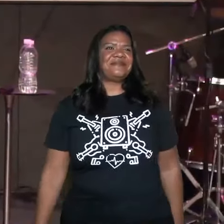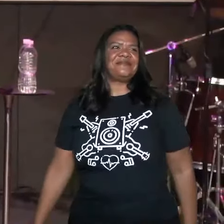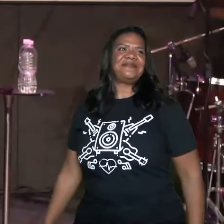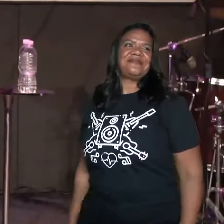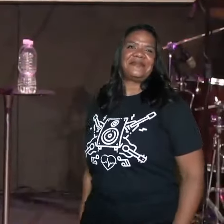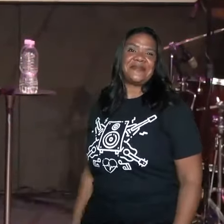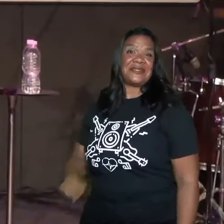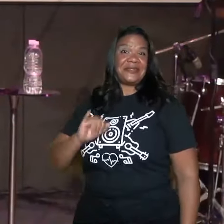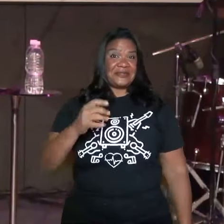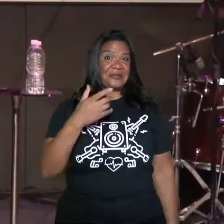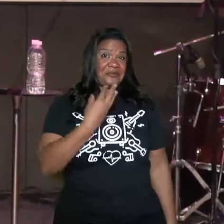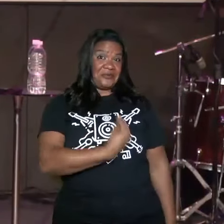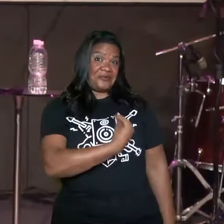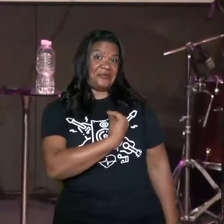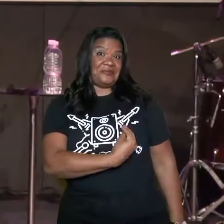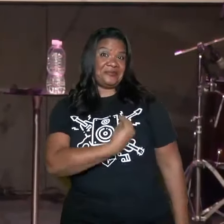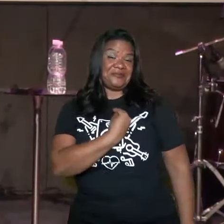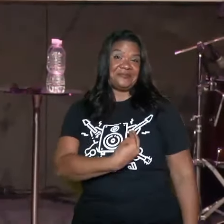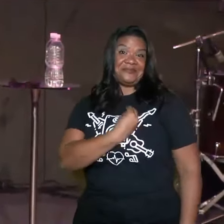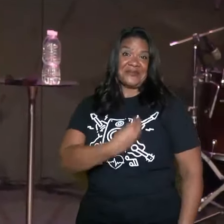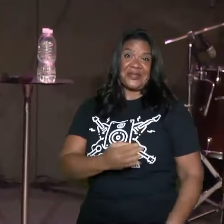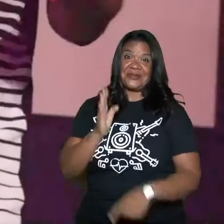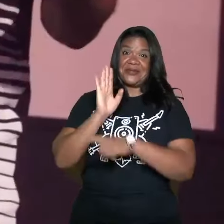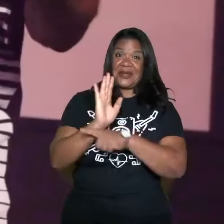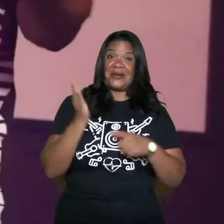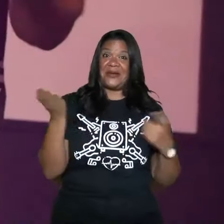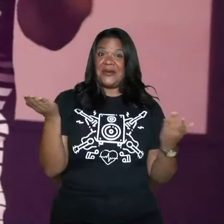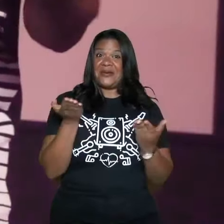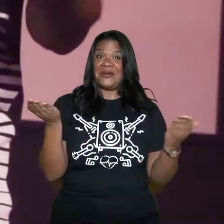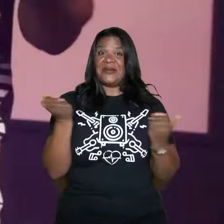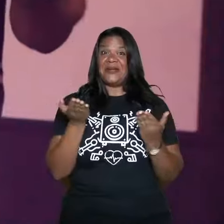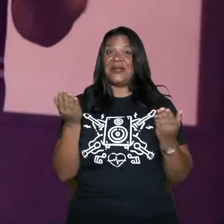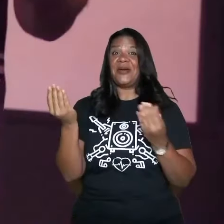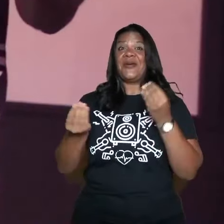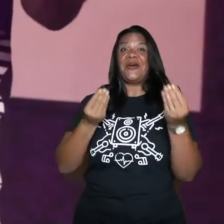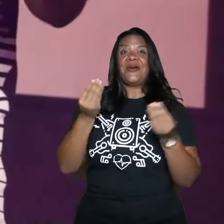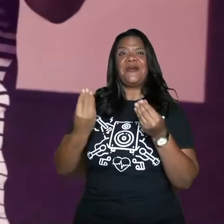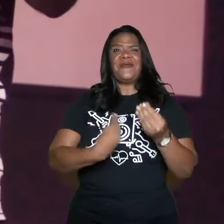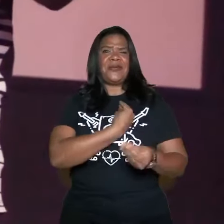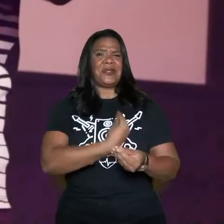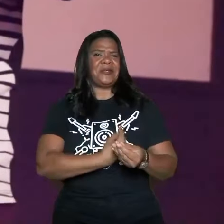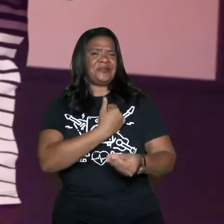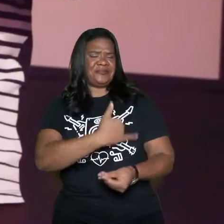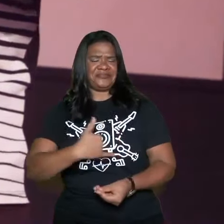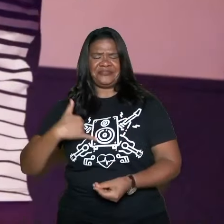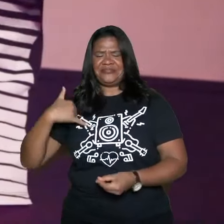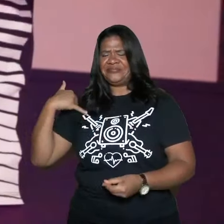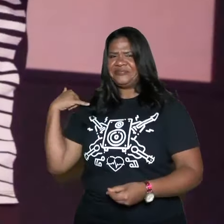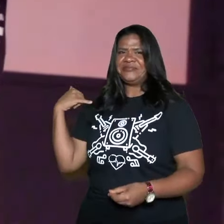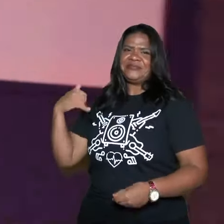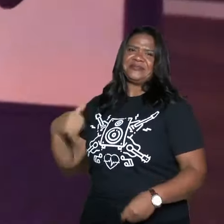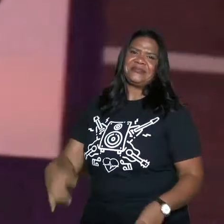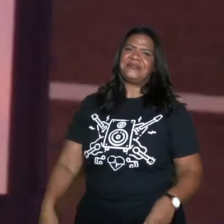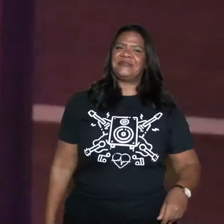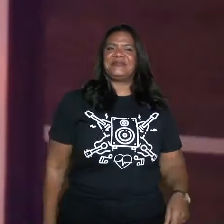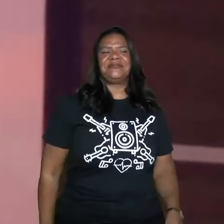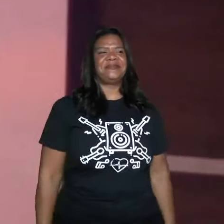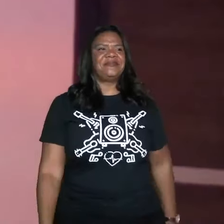Se você não vive pra ajudar, a sua vida é vaidade.